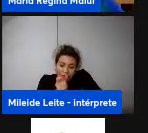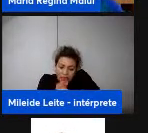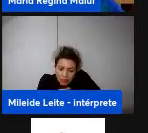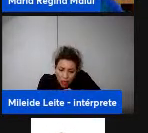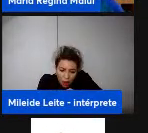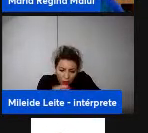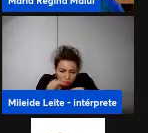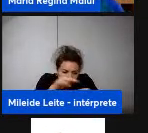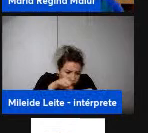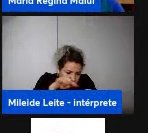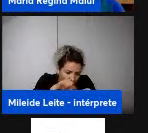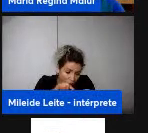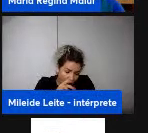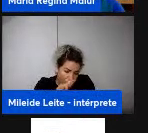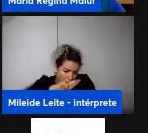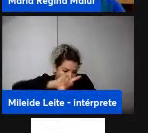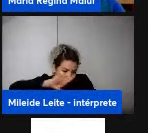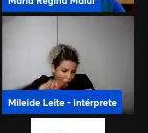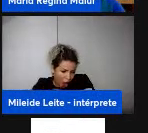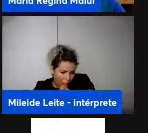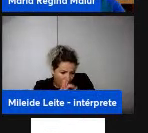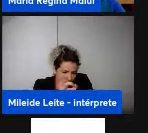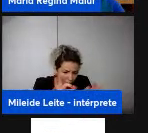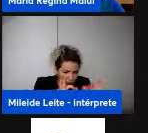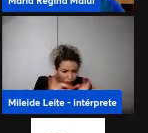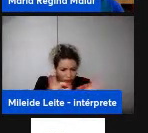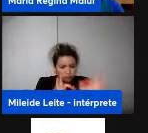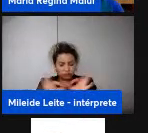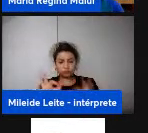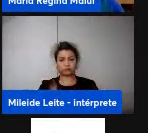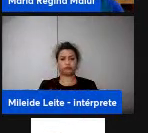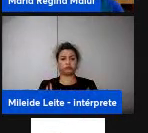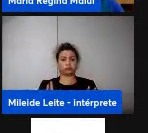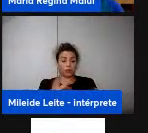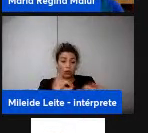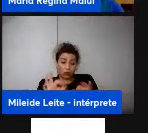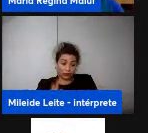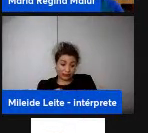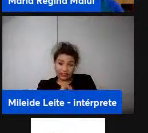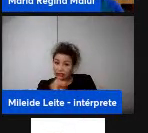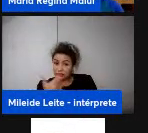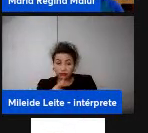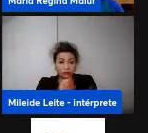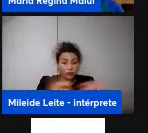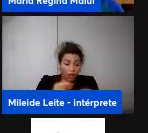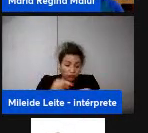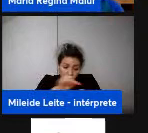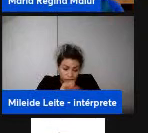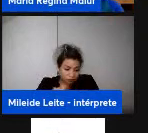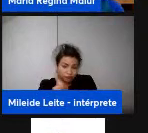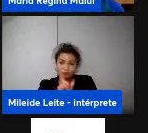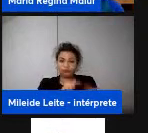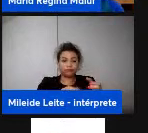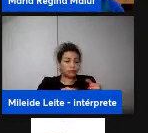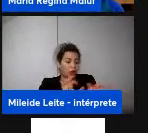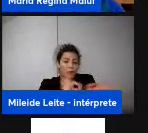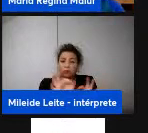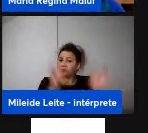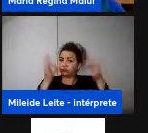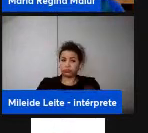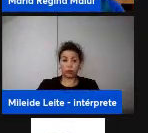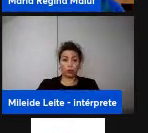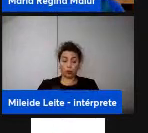complexa, extremamente organizada, senão a célula ela não funciona. Né? O ser humano,